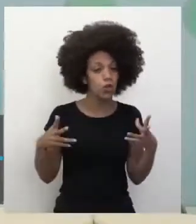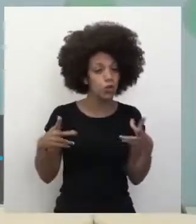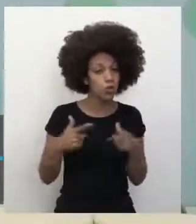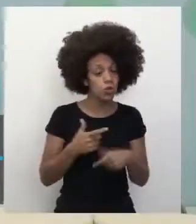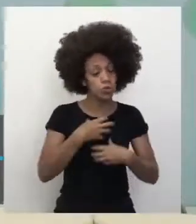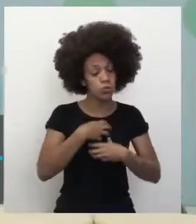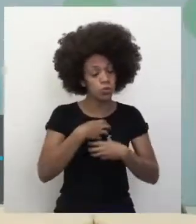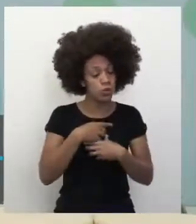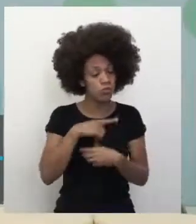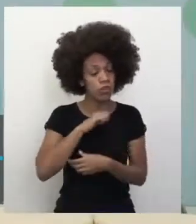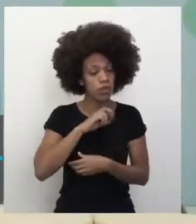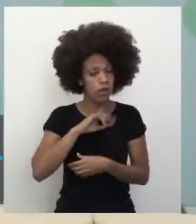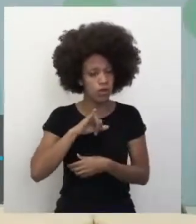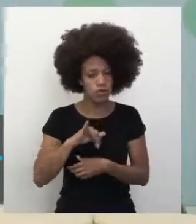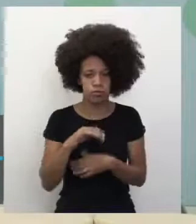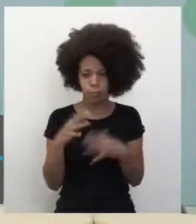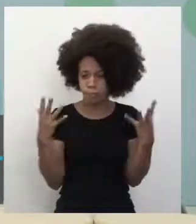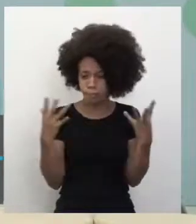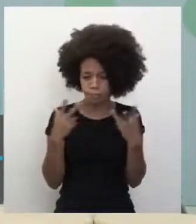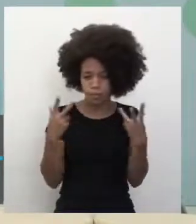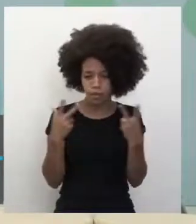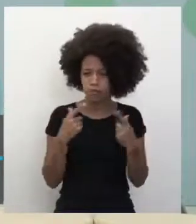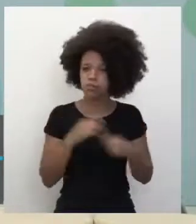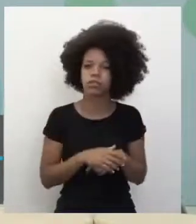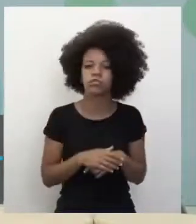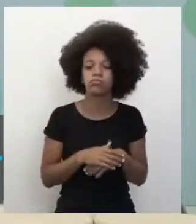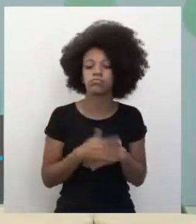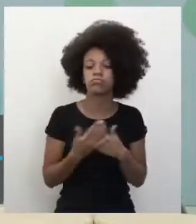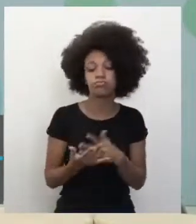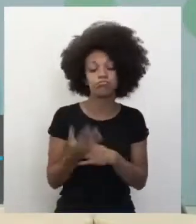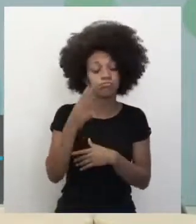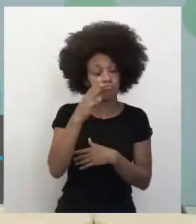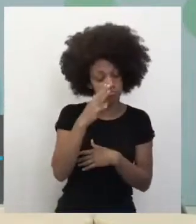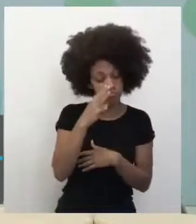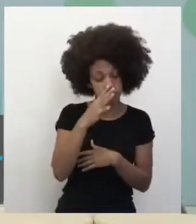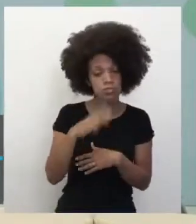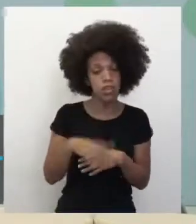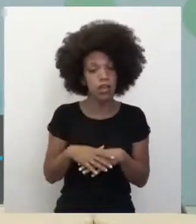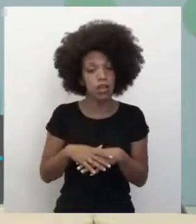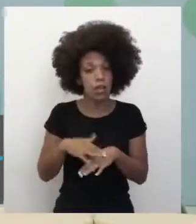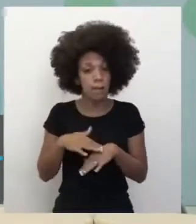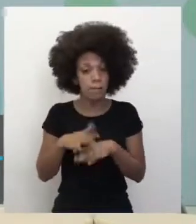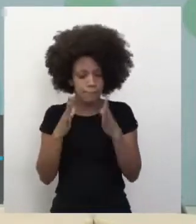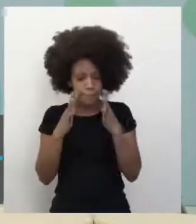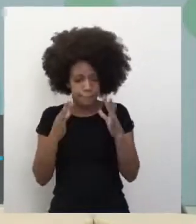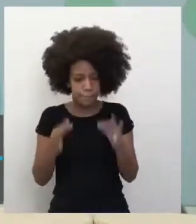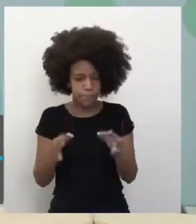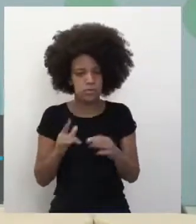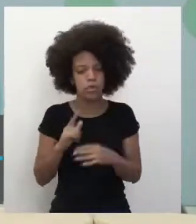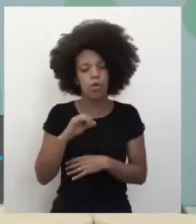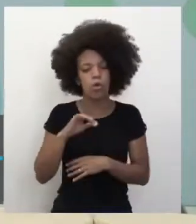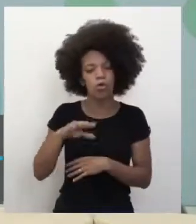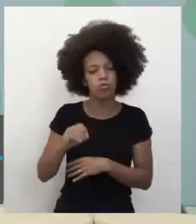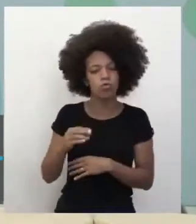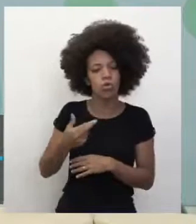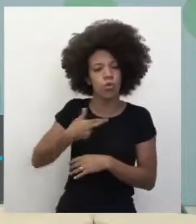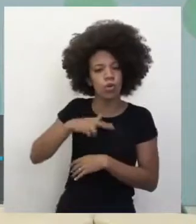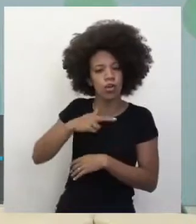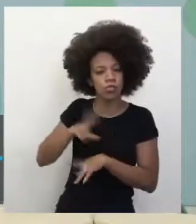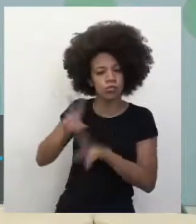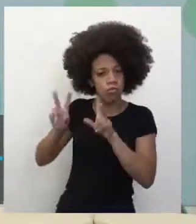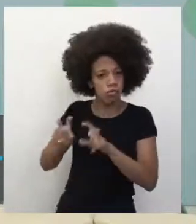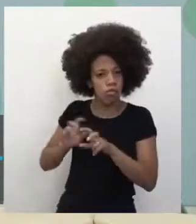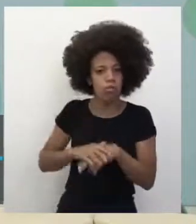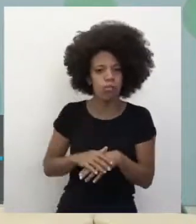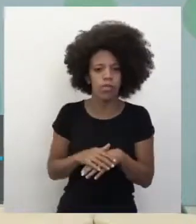são fantásticos e sempre o estilo gótico, na minha opinião, é o que chama mais atenção por ter um cunho religioso,